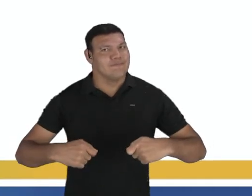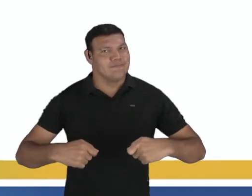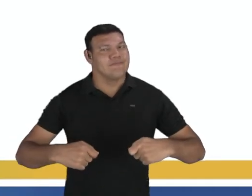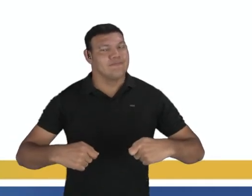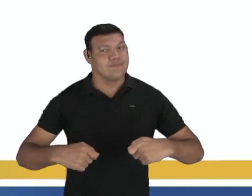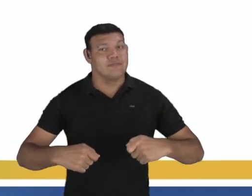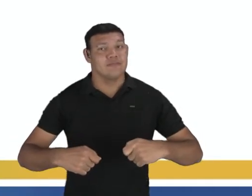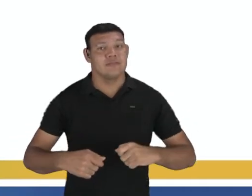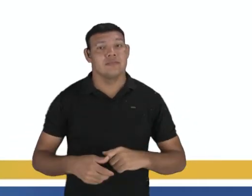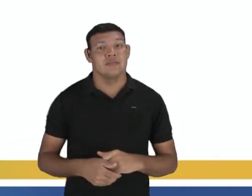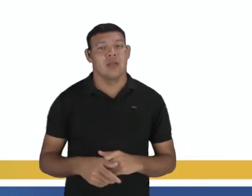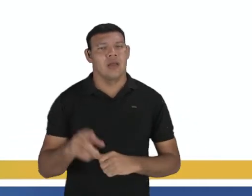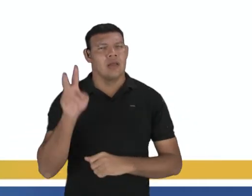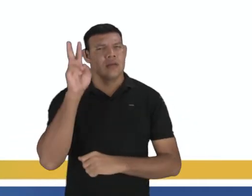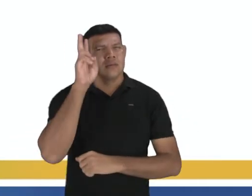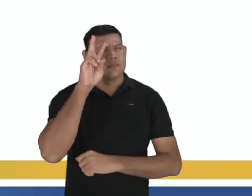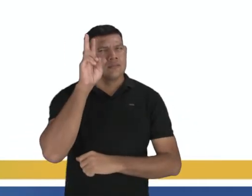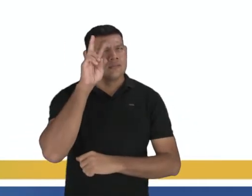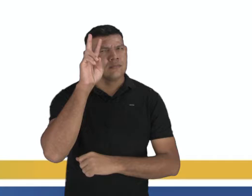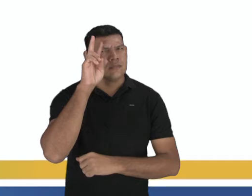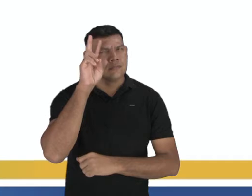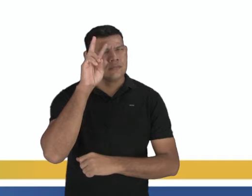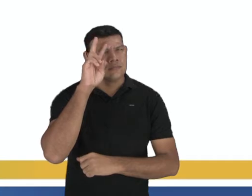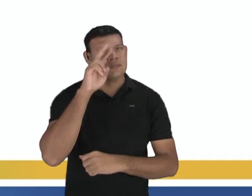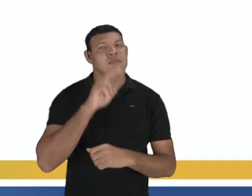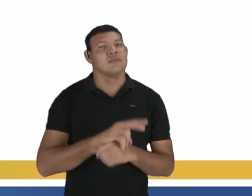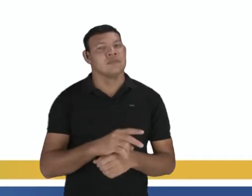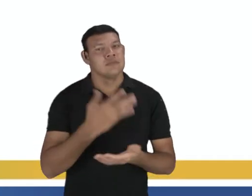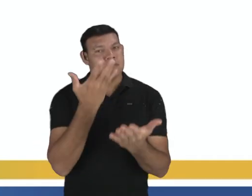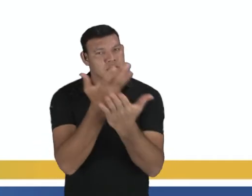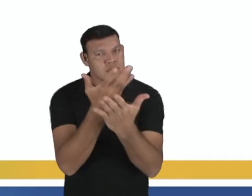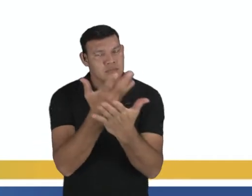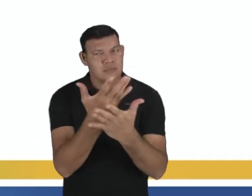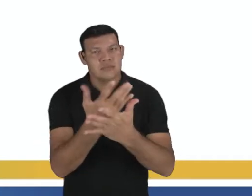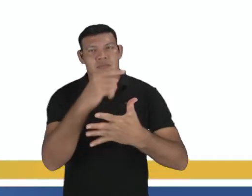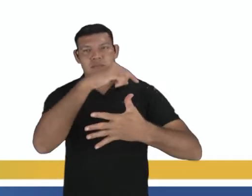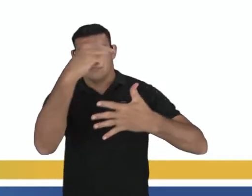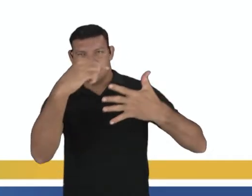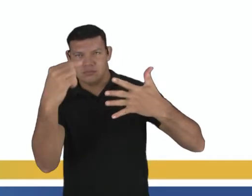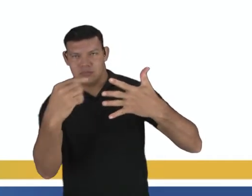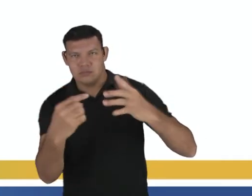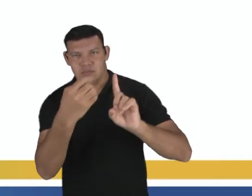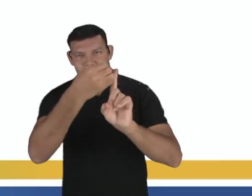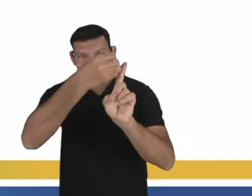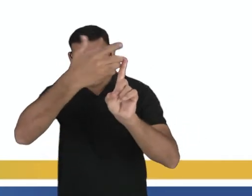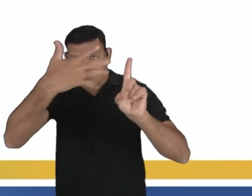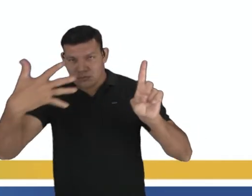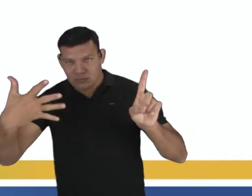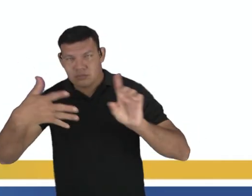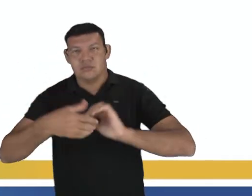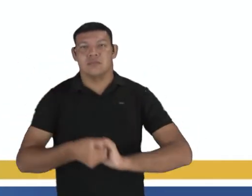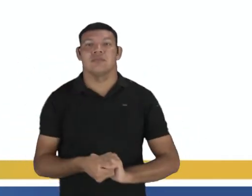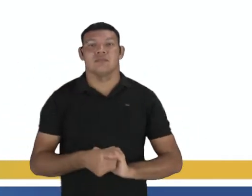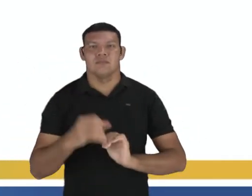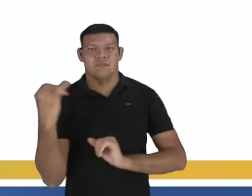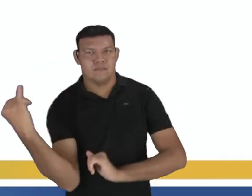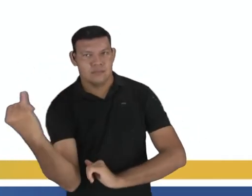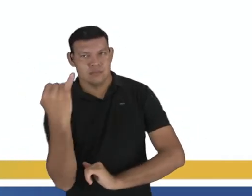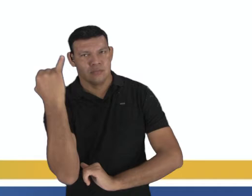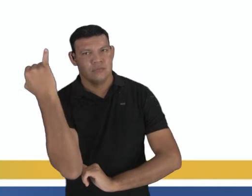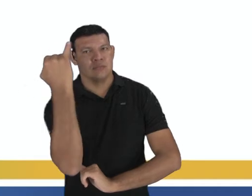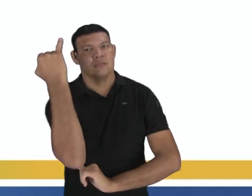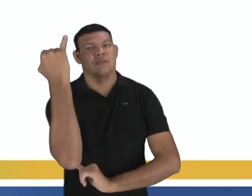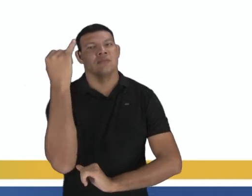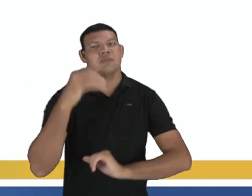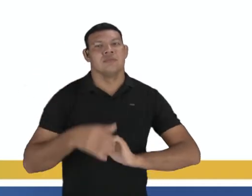nós precisamos lembrar o quê? Que quando nós trabalhamos com os operadores argumentativos, é